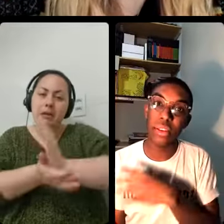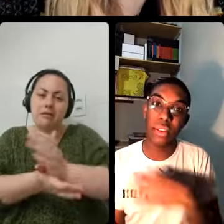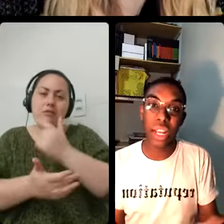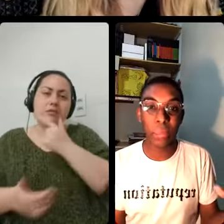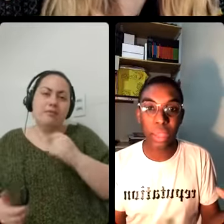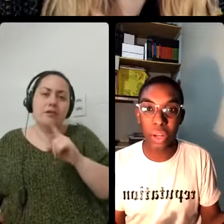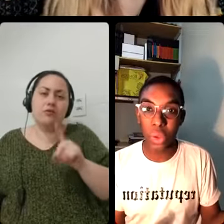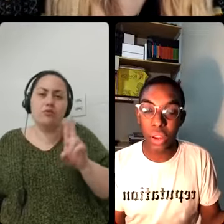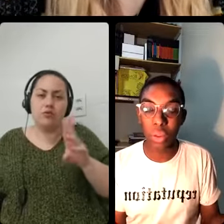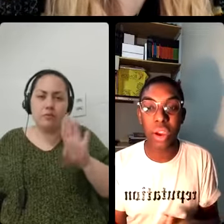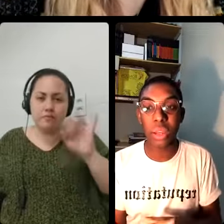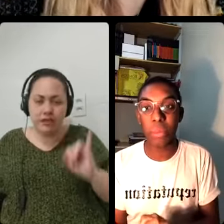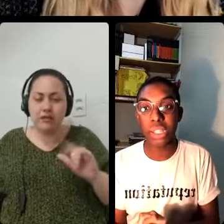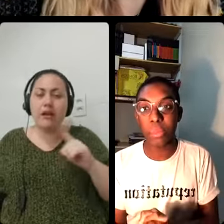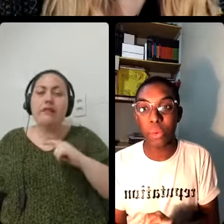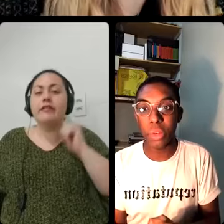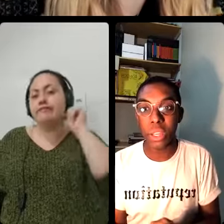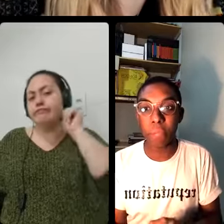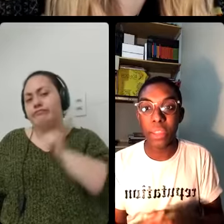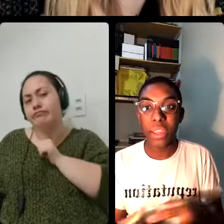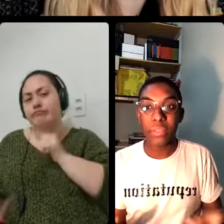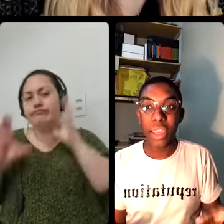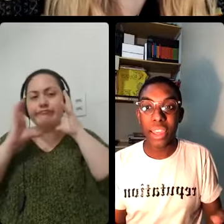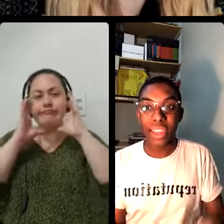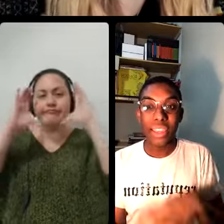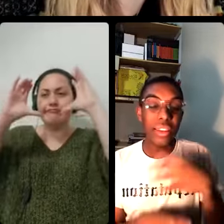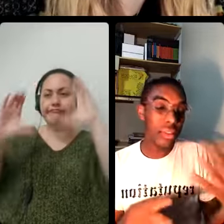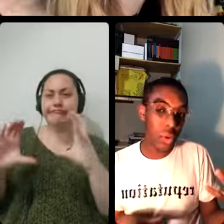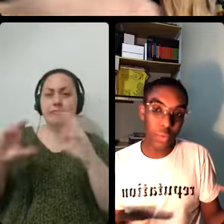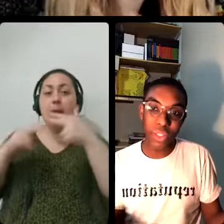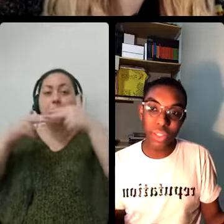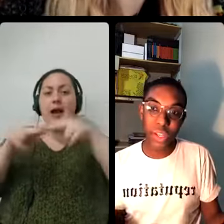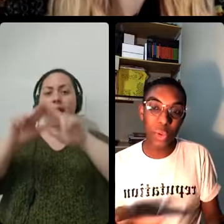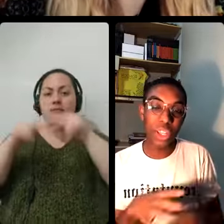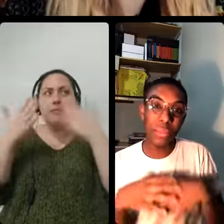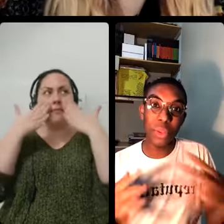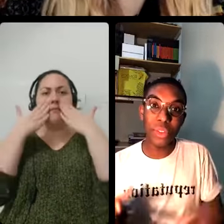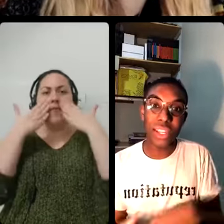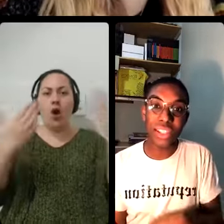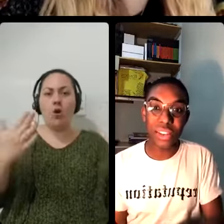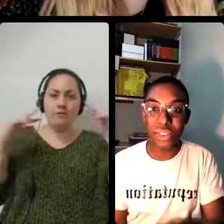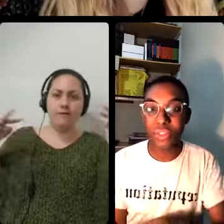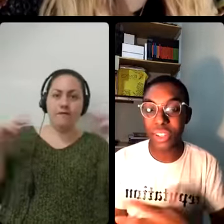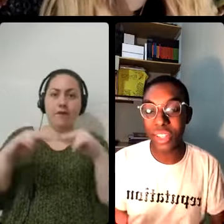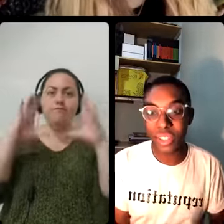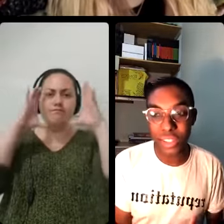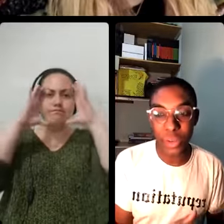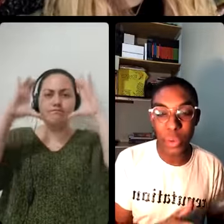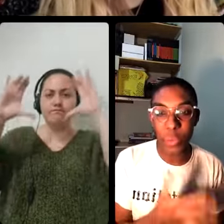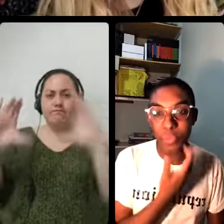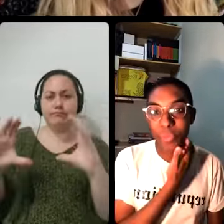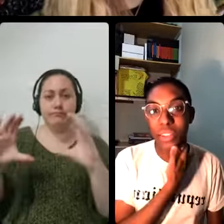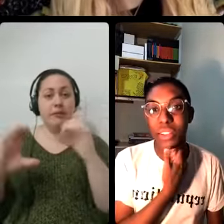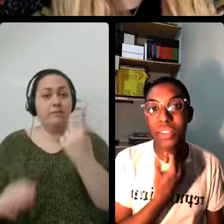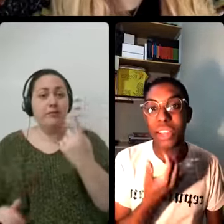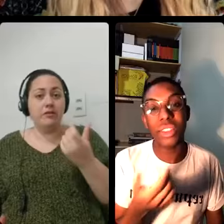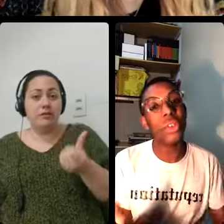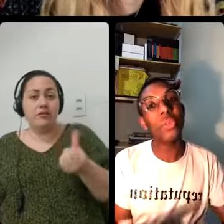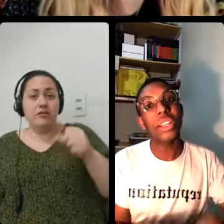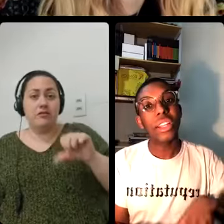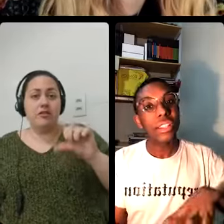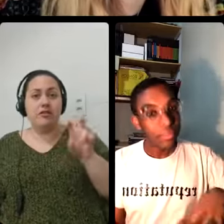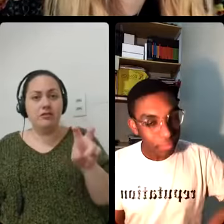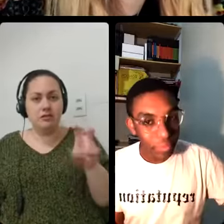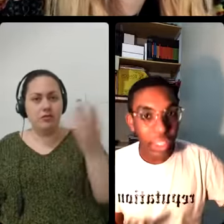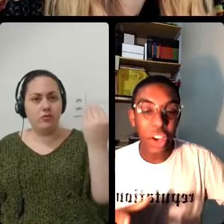dele, decapitaram ele e colocaram em praça pública, né? E isso aconteceu em 1695, né?